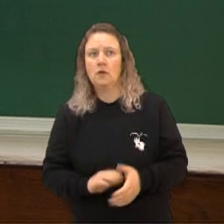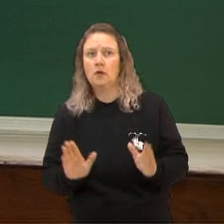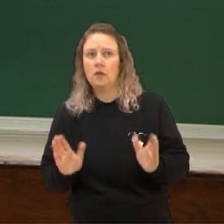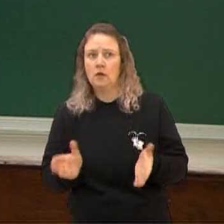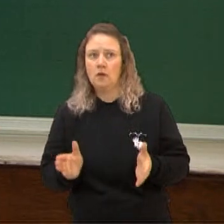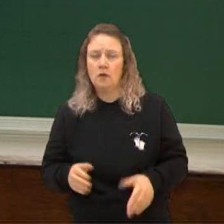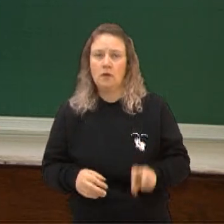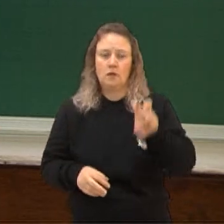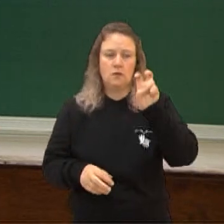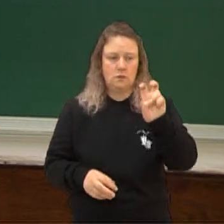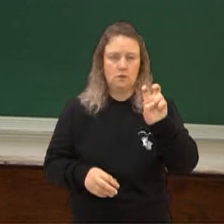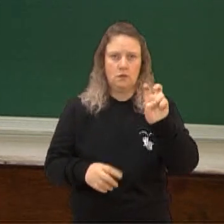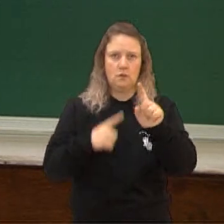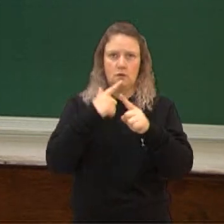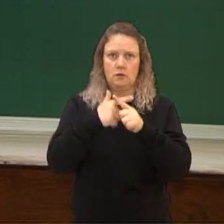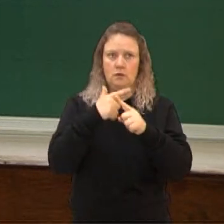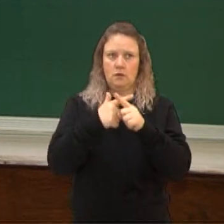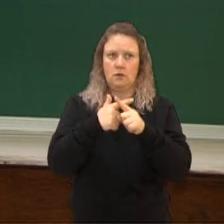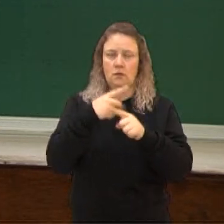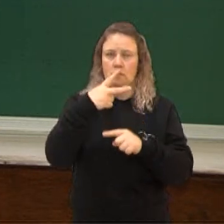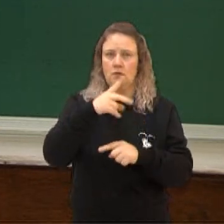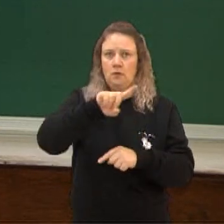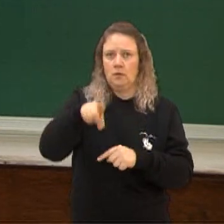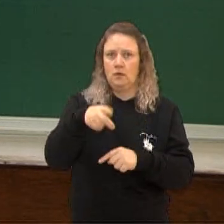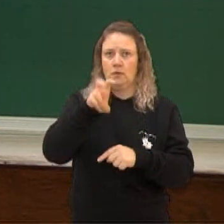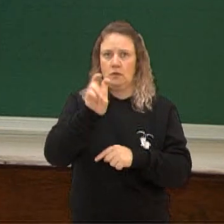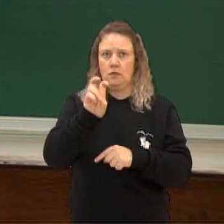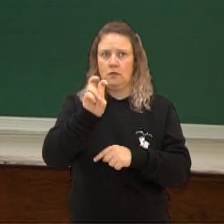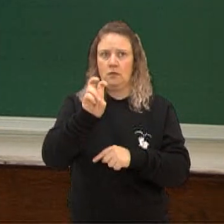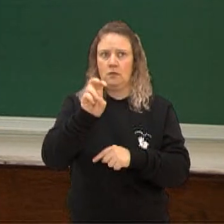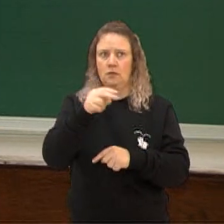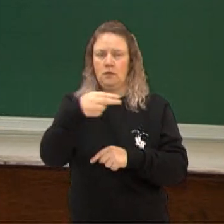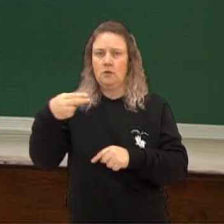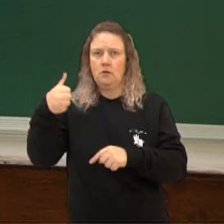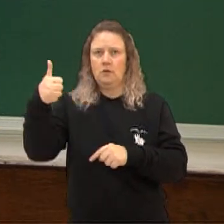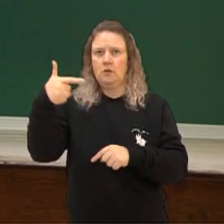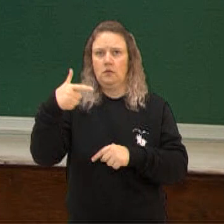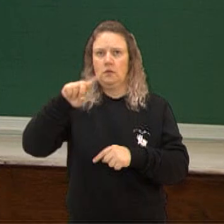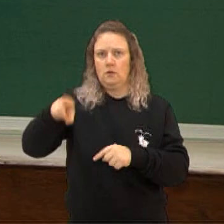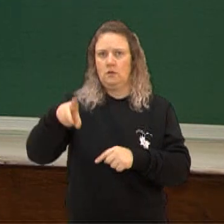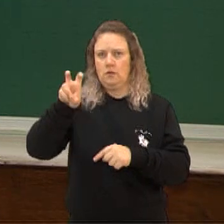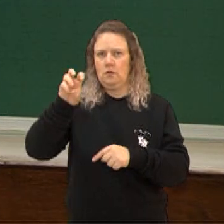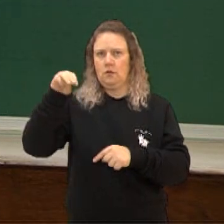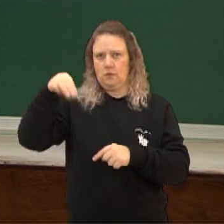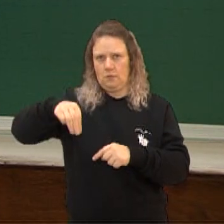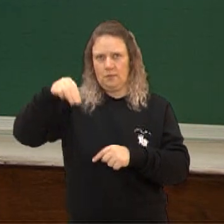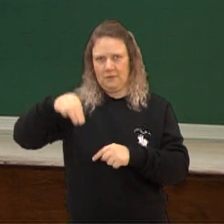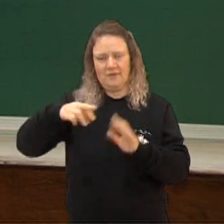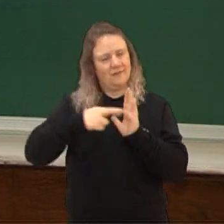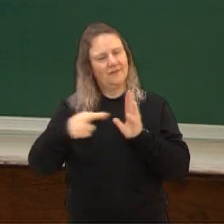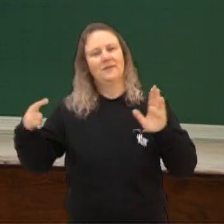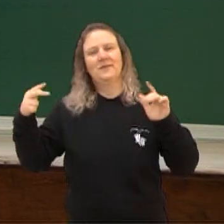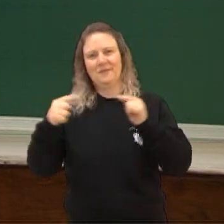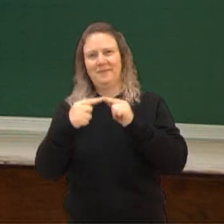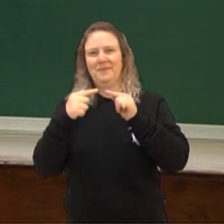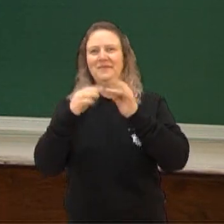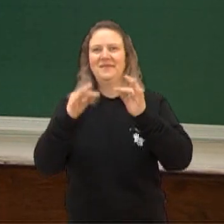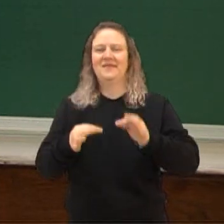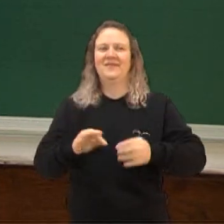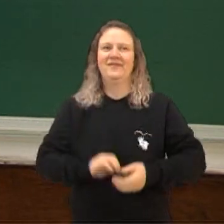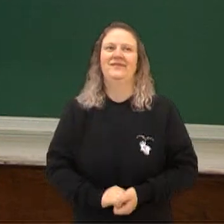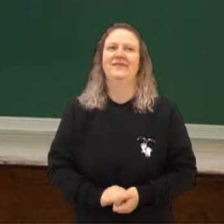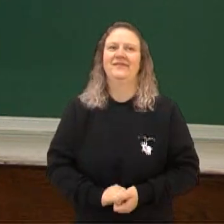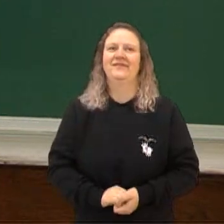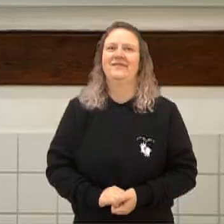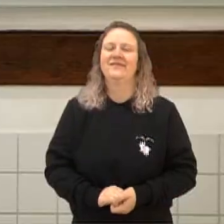metros, que são 12,5 metros, conforme a alternativa que nós já apresentamos para vocês.